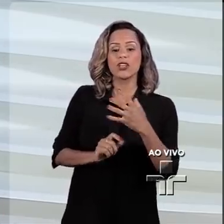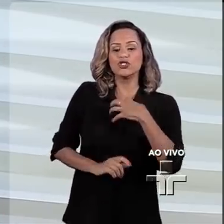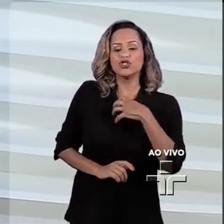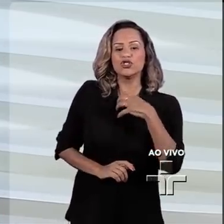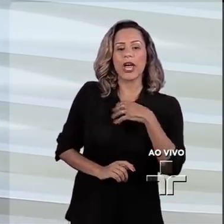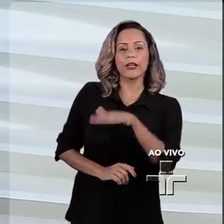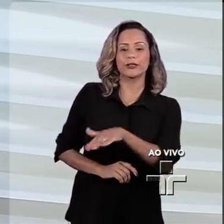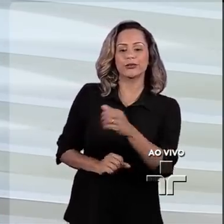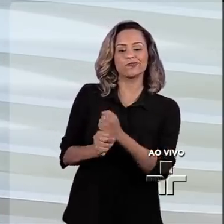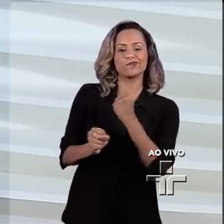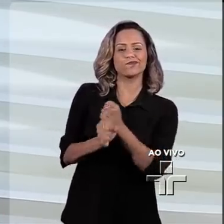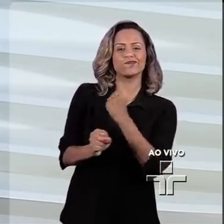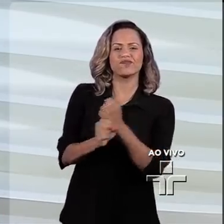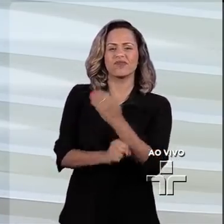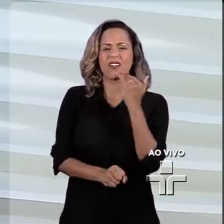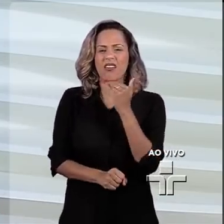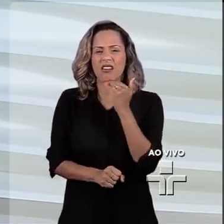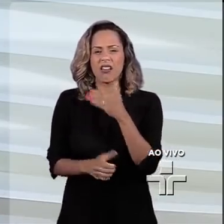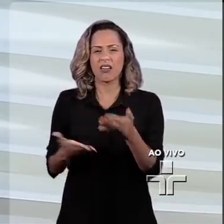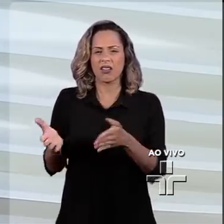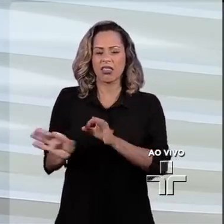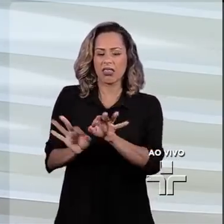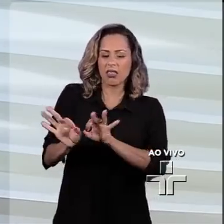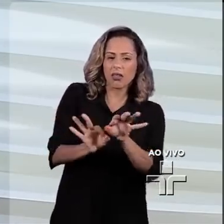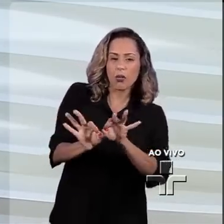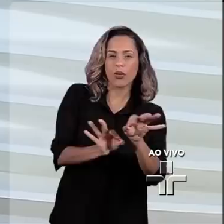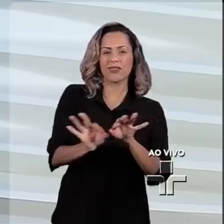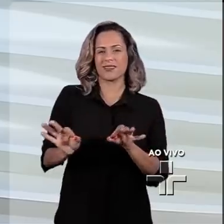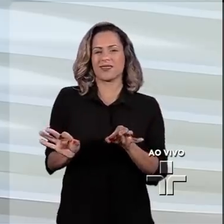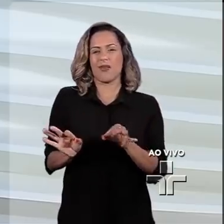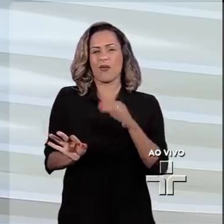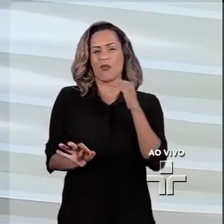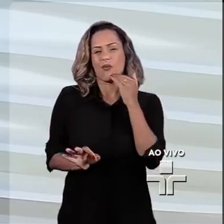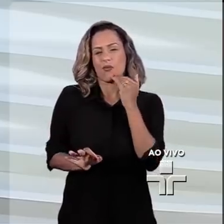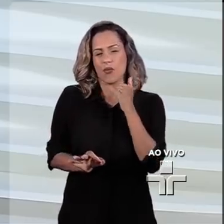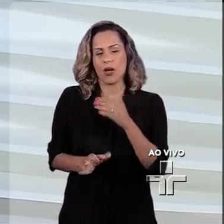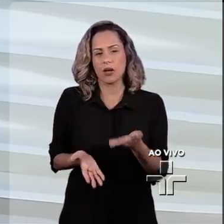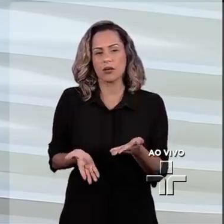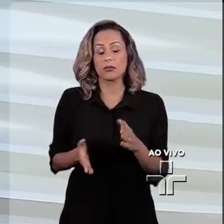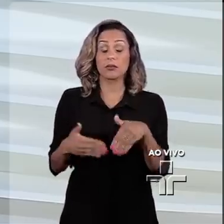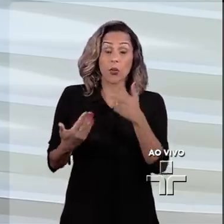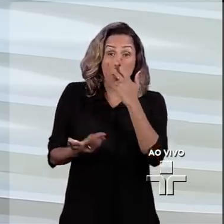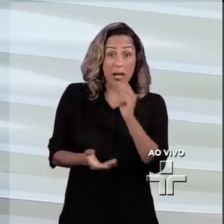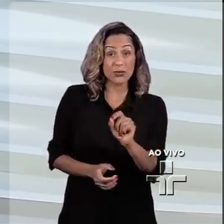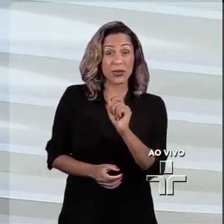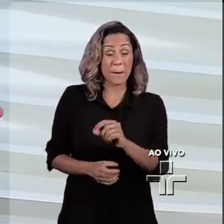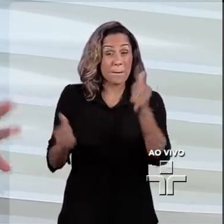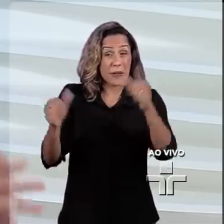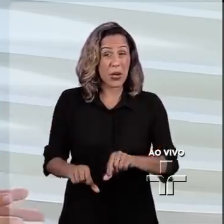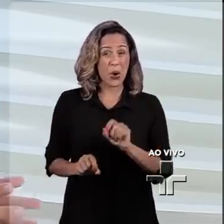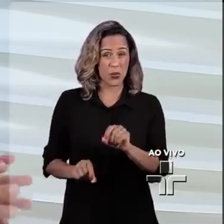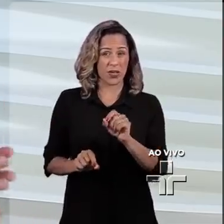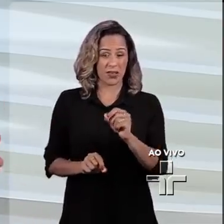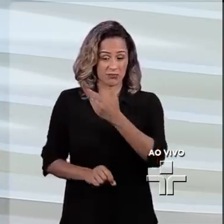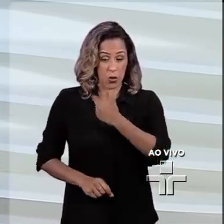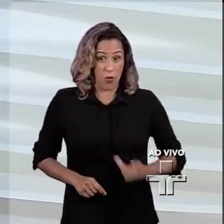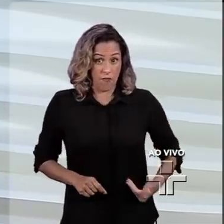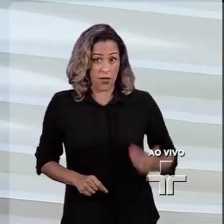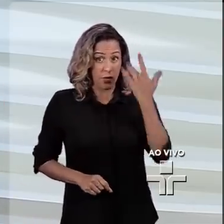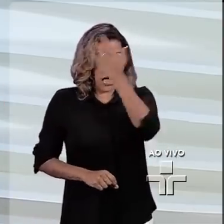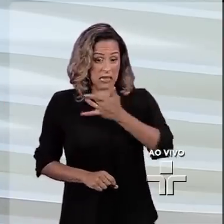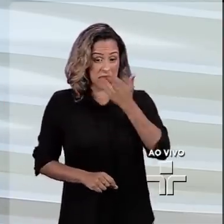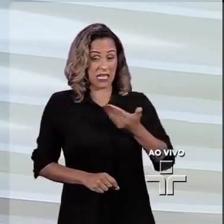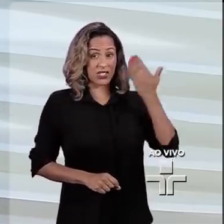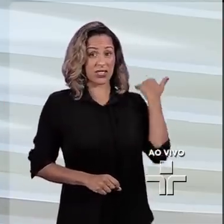feita. Aliás, acho que uma das heranças mais malditas da gestão Haddad não é a ciclovia, é